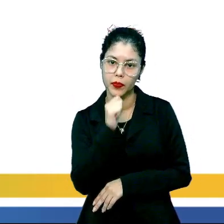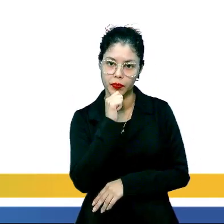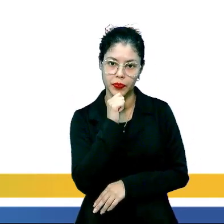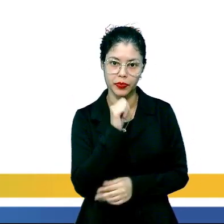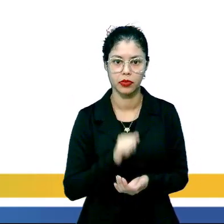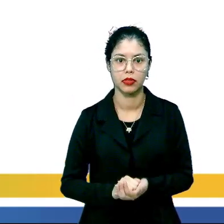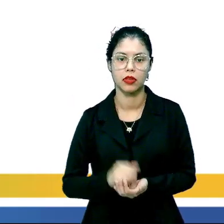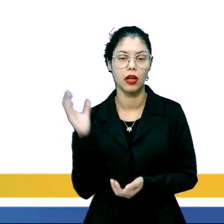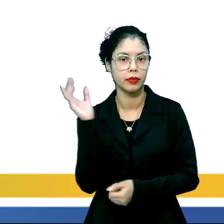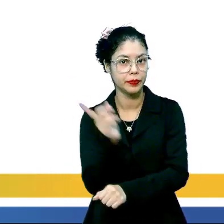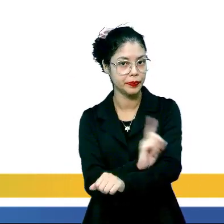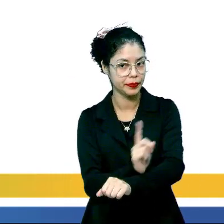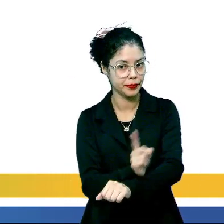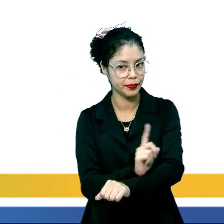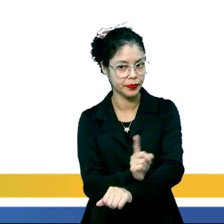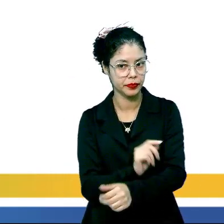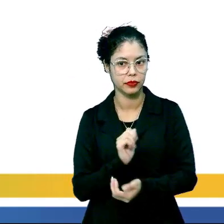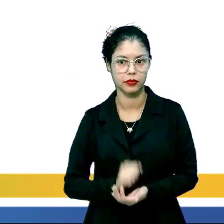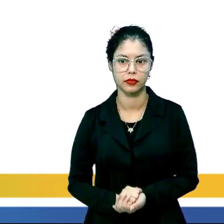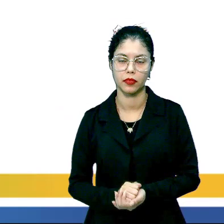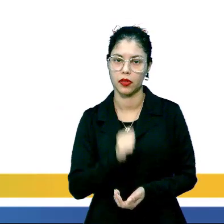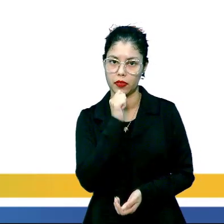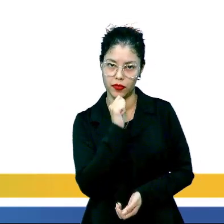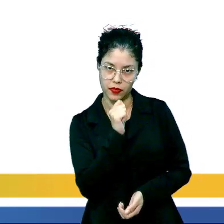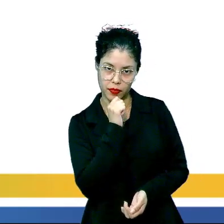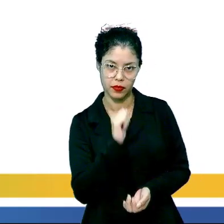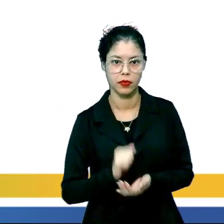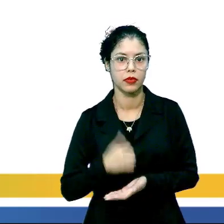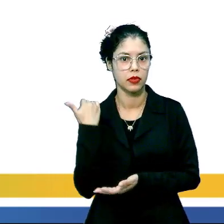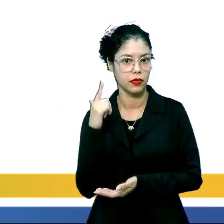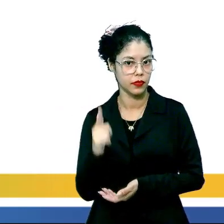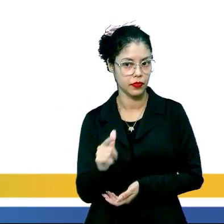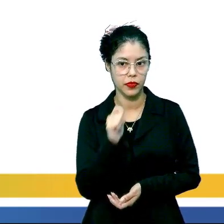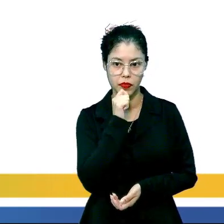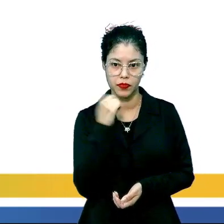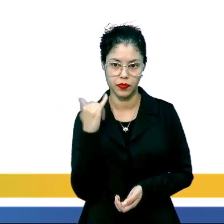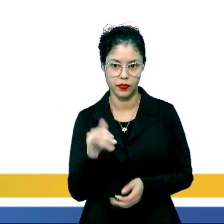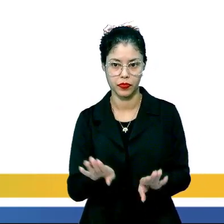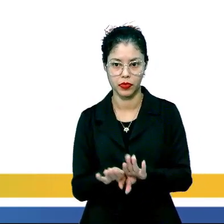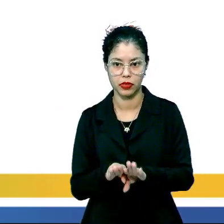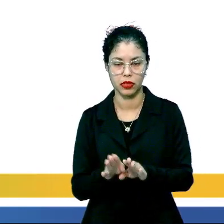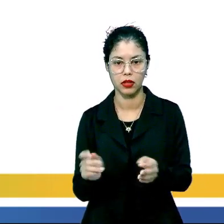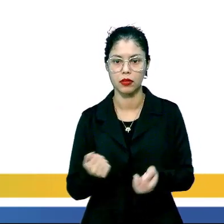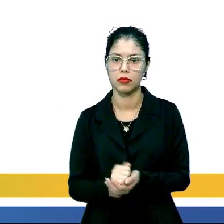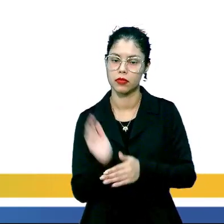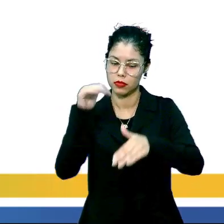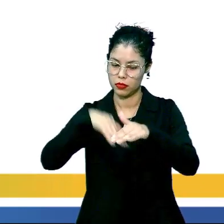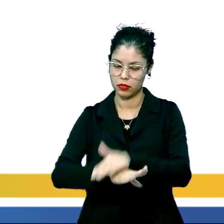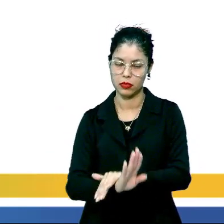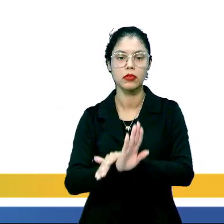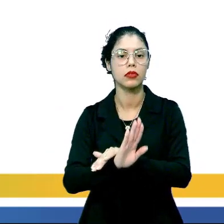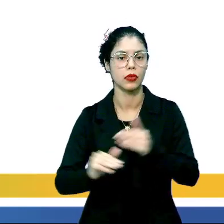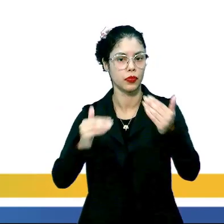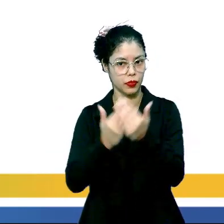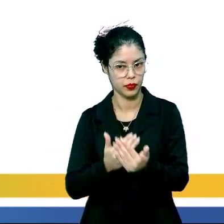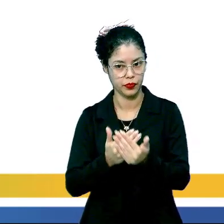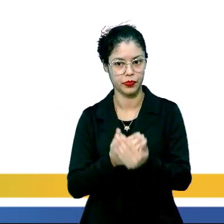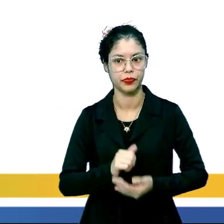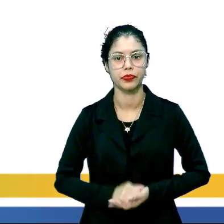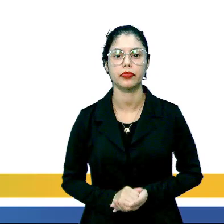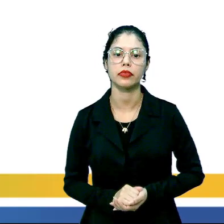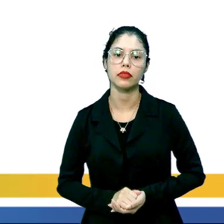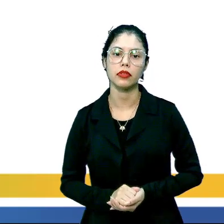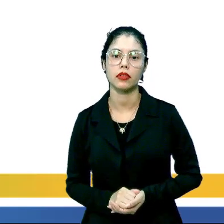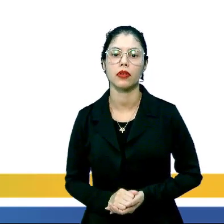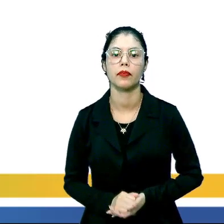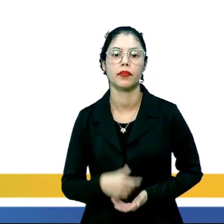tem velocidade. A energia potencial está armazenada, por isso que a gente diz que a energia se conserva, né? A